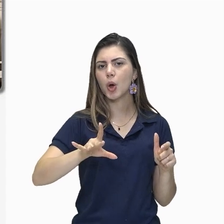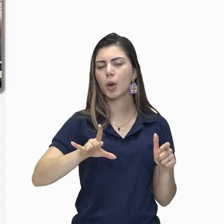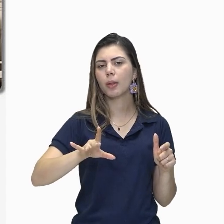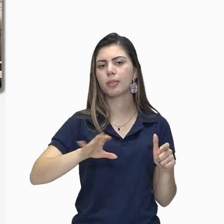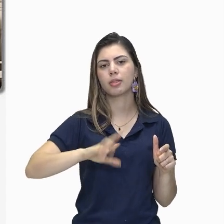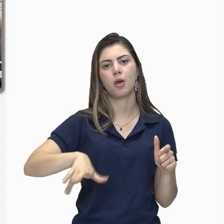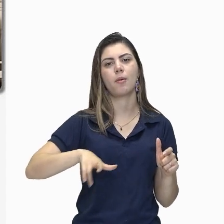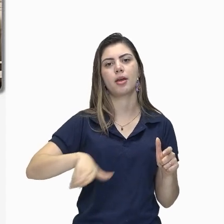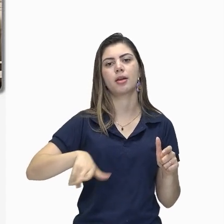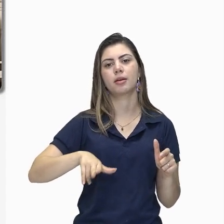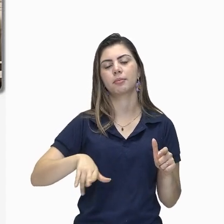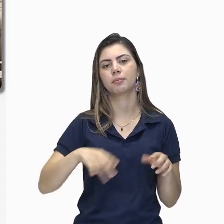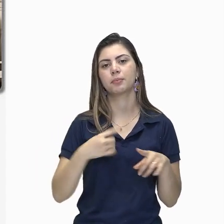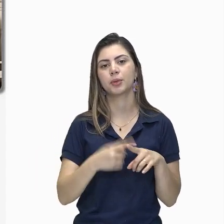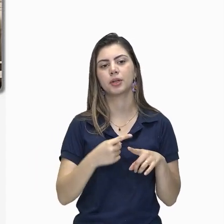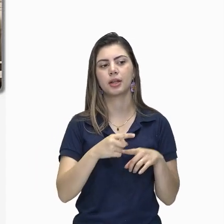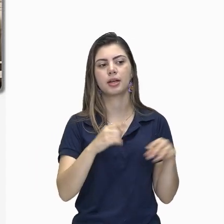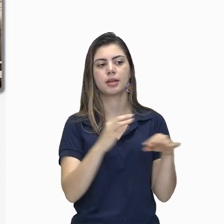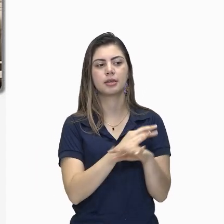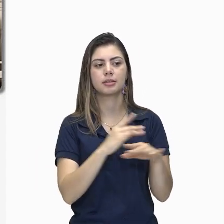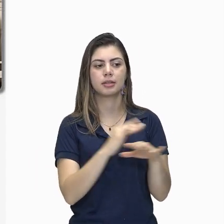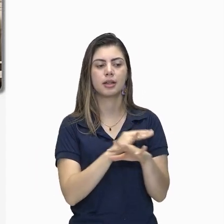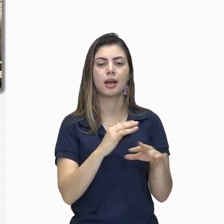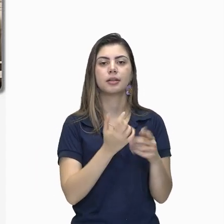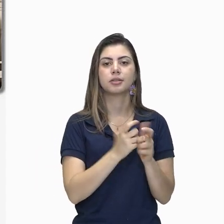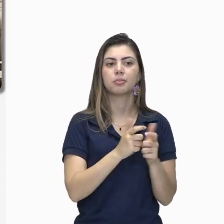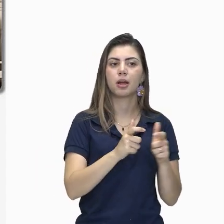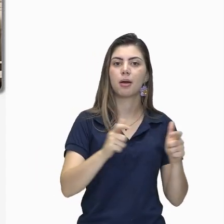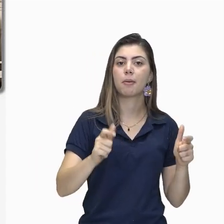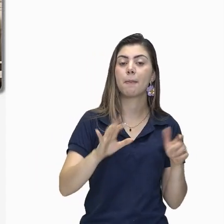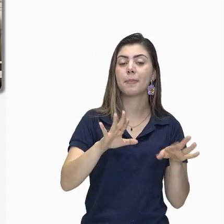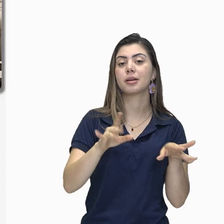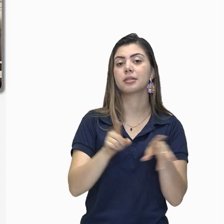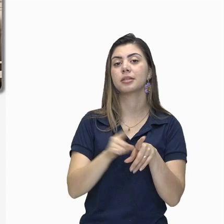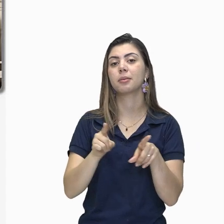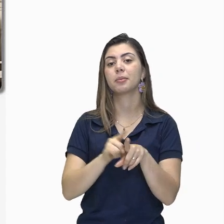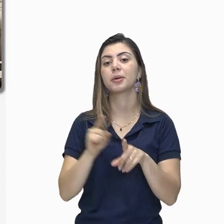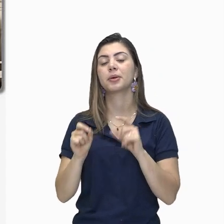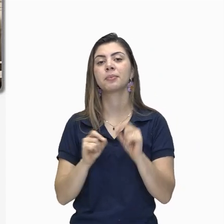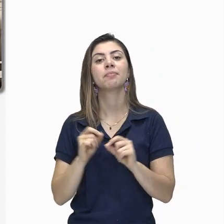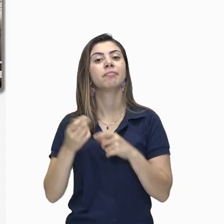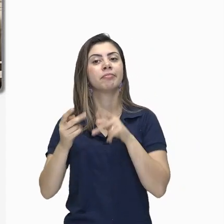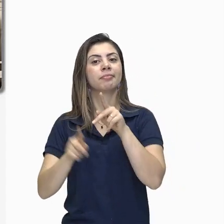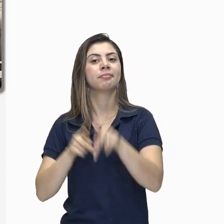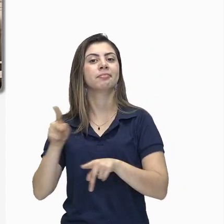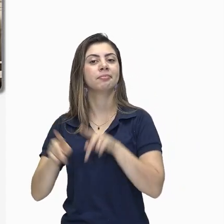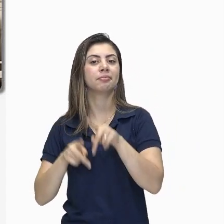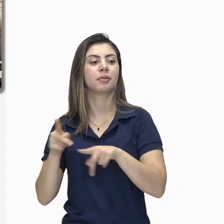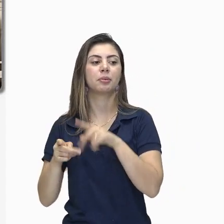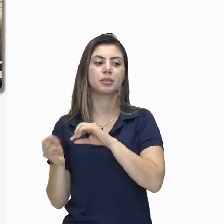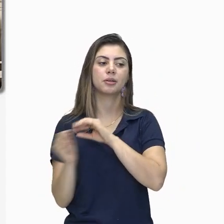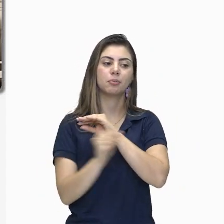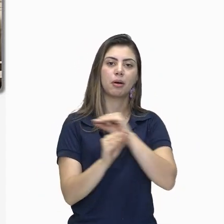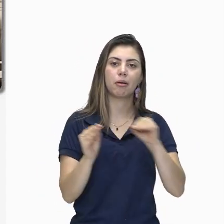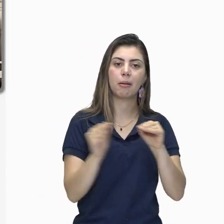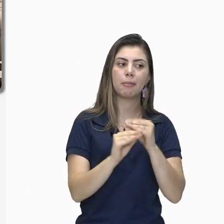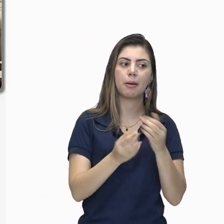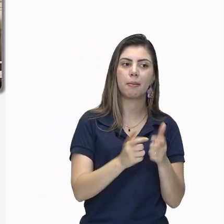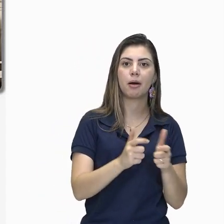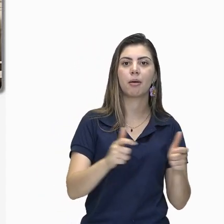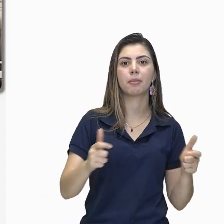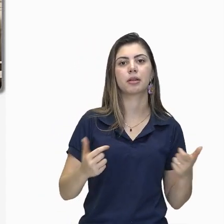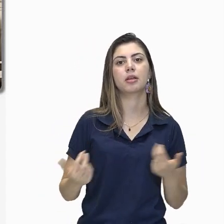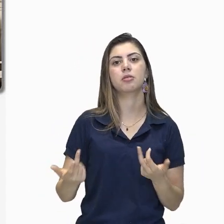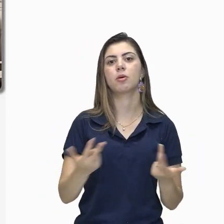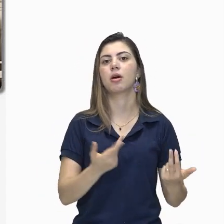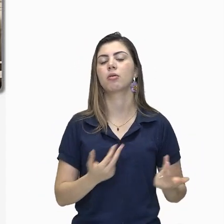das cidades, né, essa expansão das cidades, mas ela também está relacionada ao aumento da população urbana. E isso quer